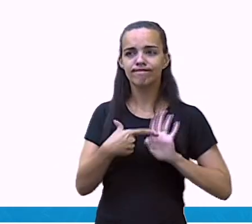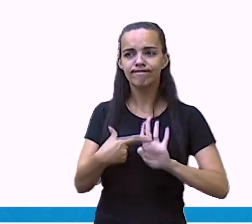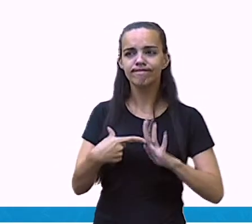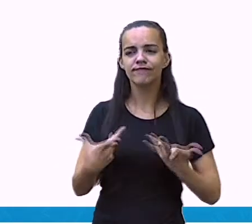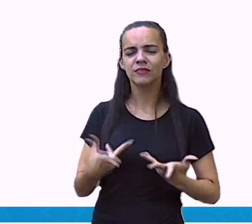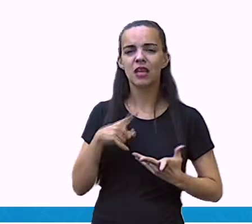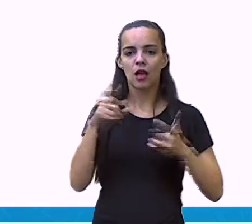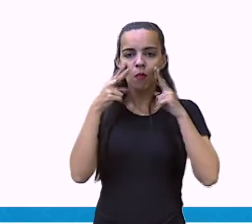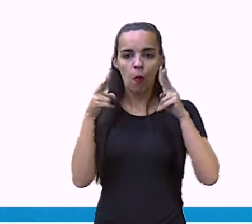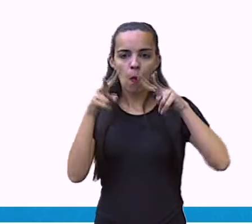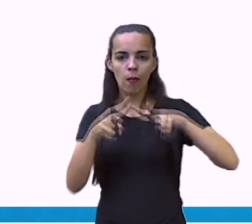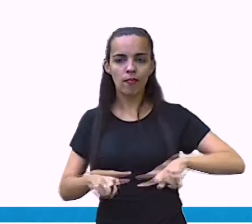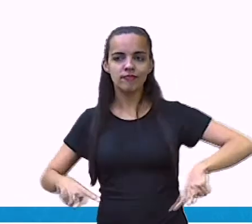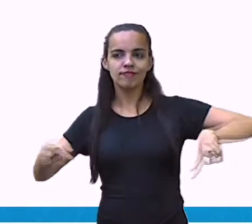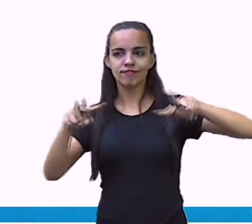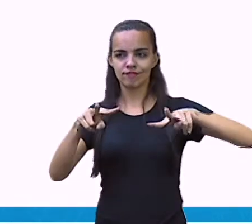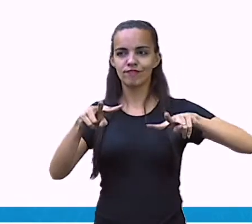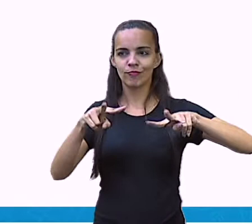de vista